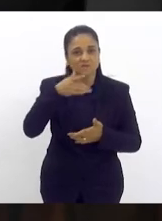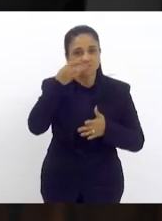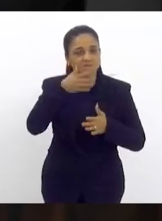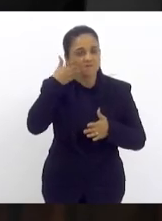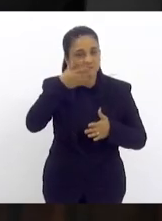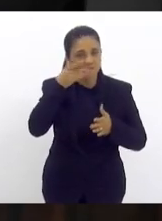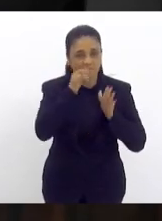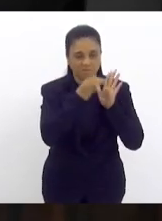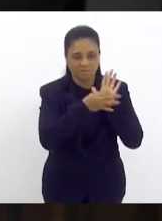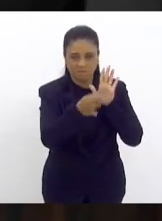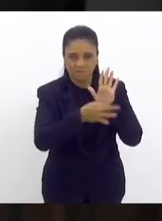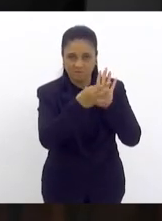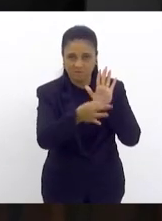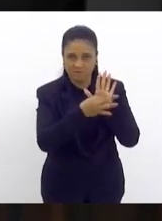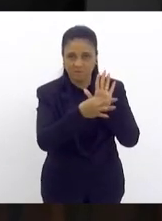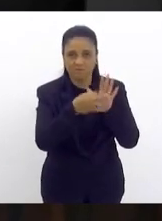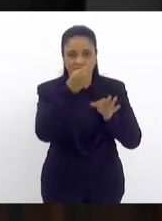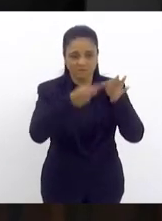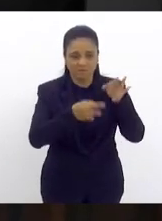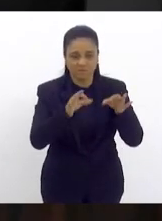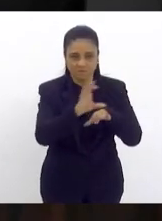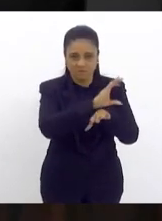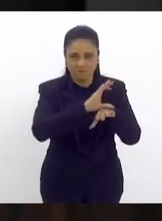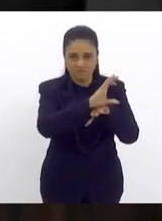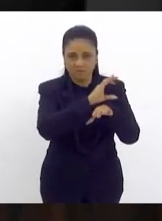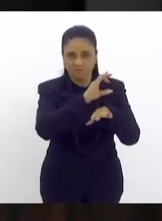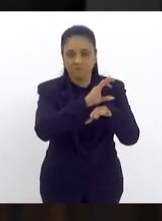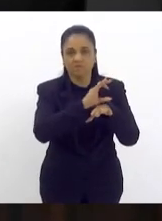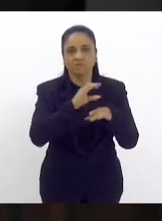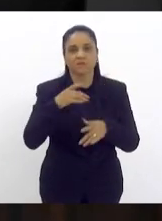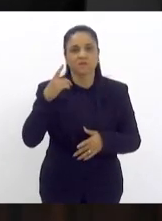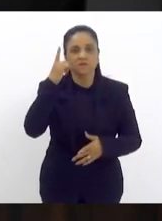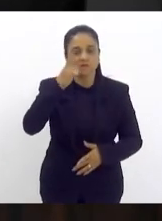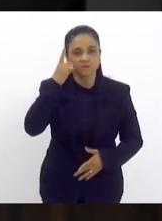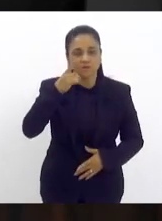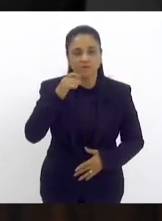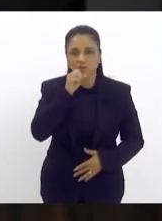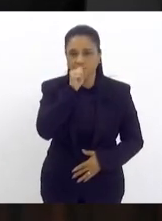comissão de constituição e justiça Deputado Rodrigo Amorim